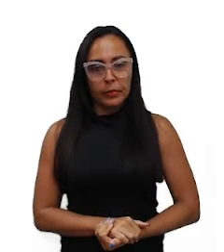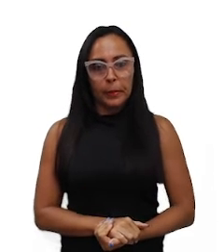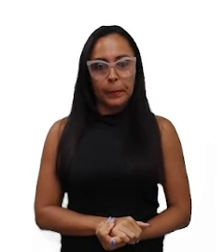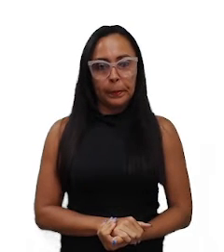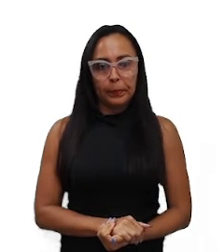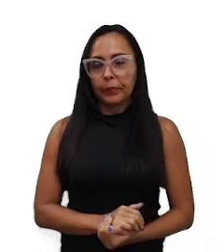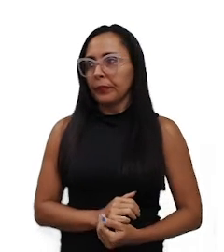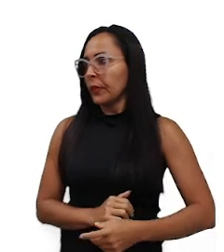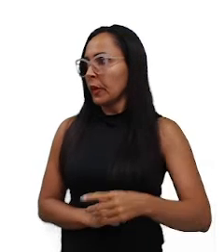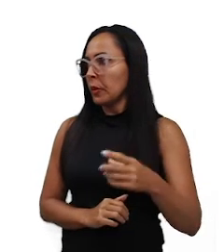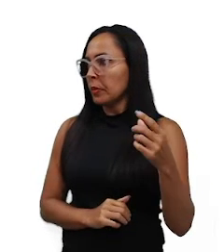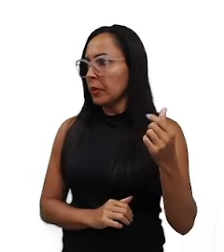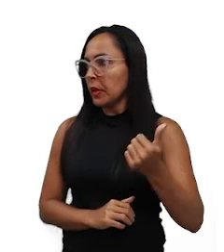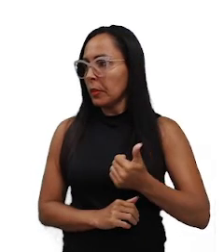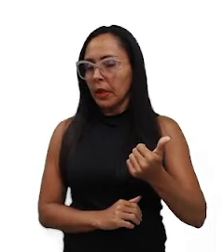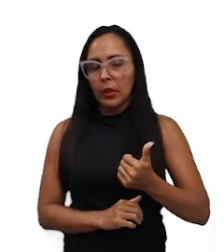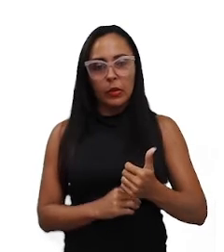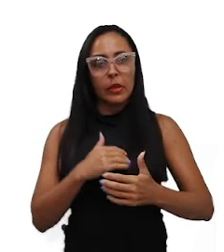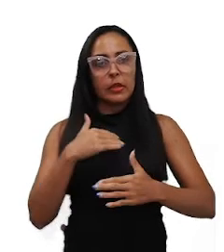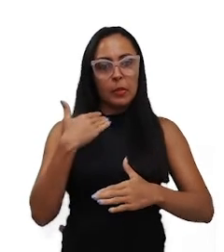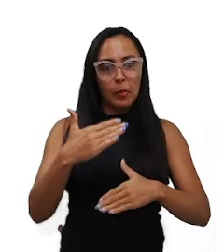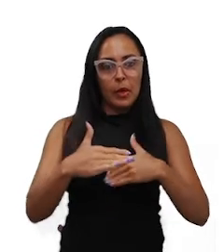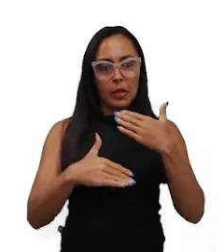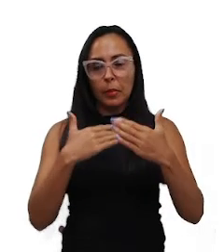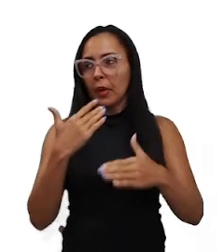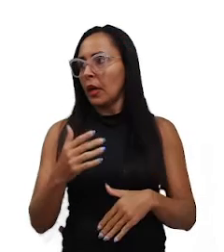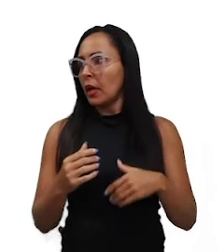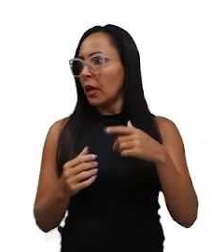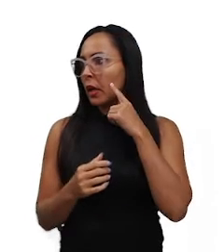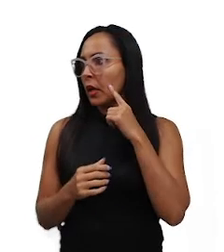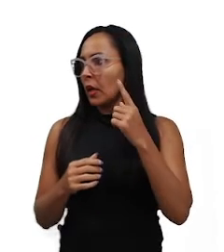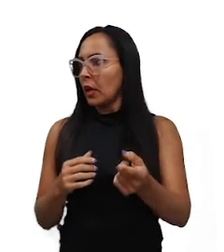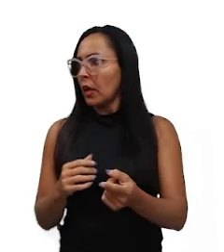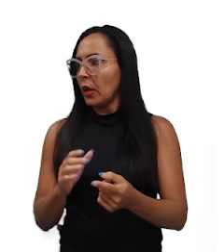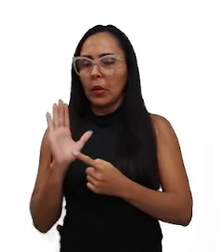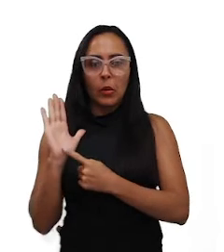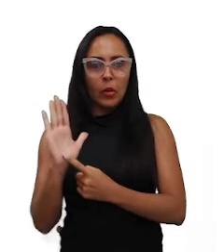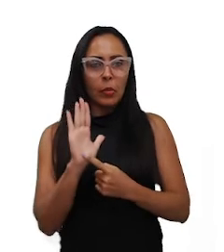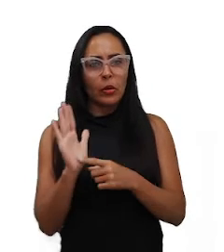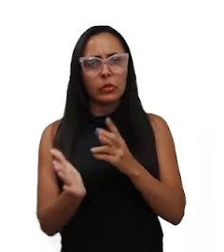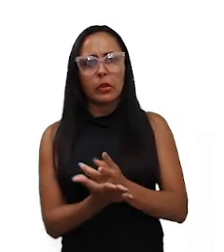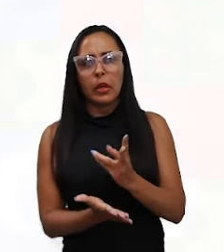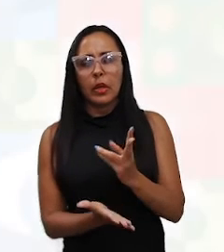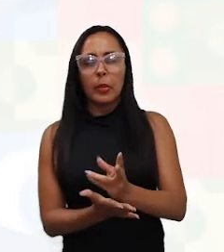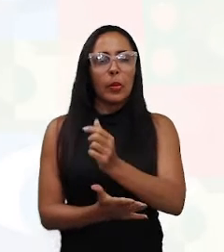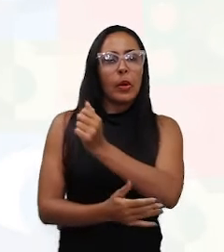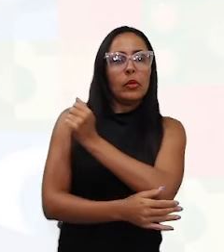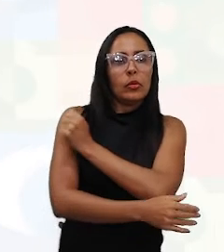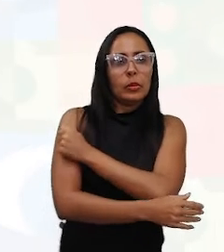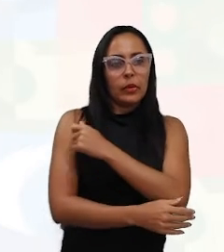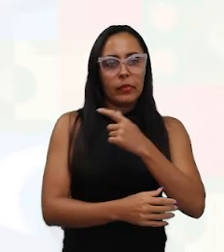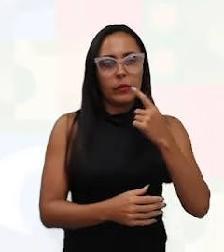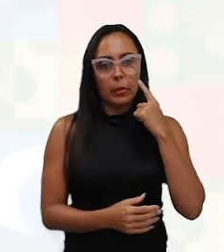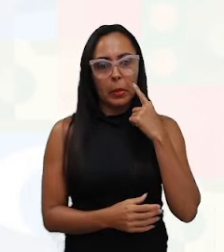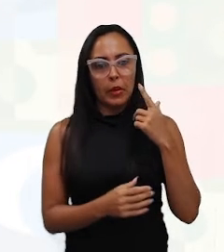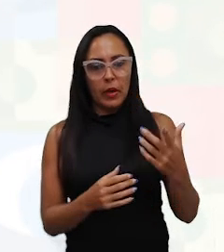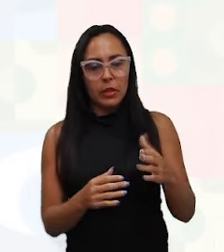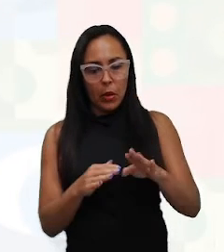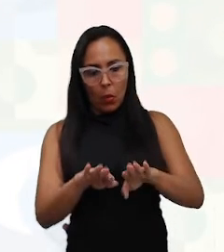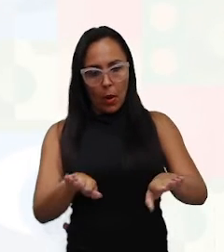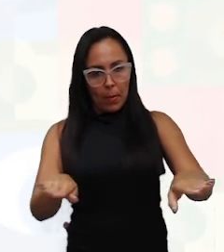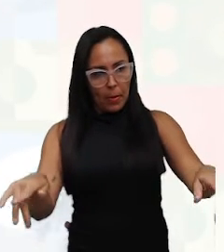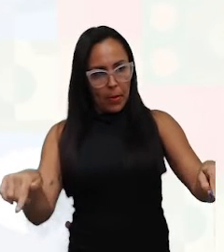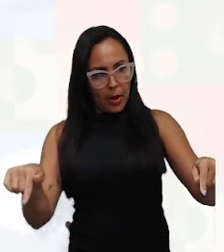Primeiro, nesse passo a passo, eu indico sempre ao aluno a gente fazer uma malha de um